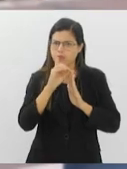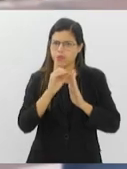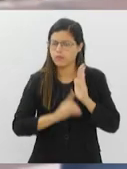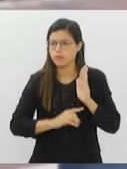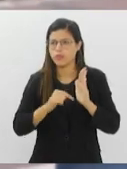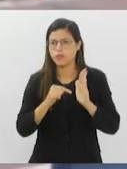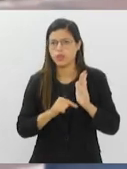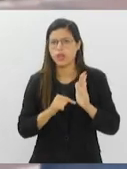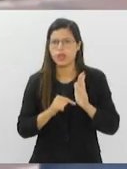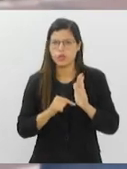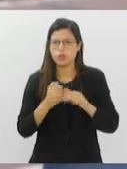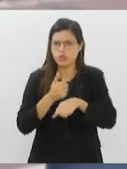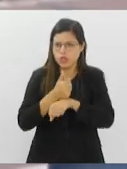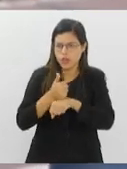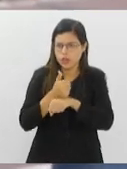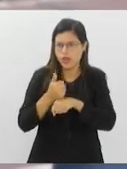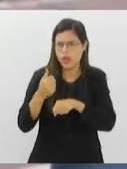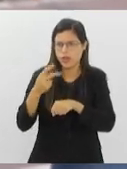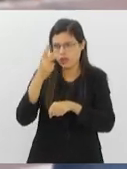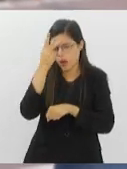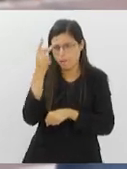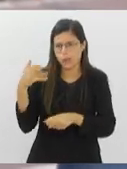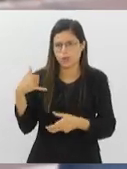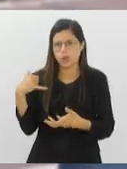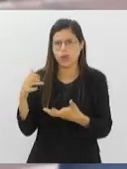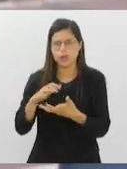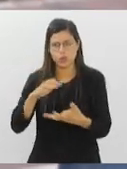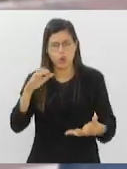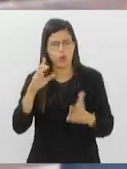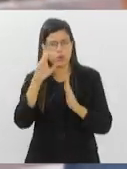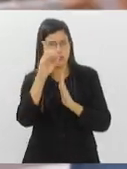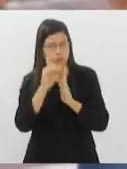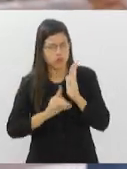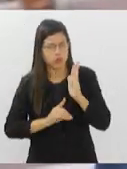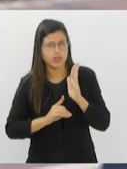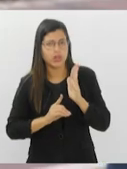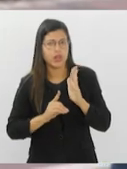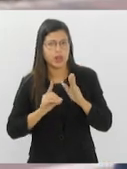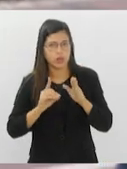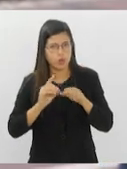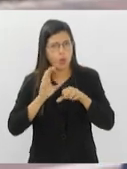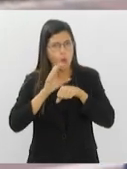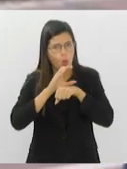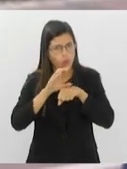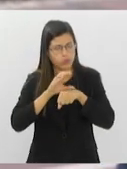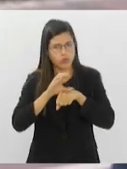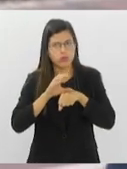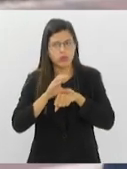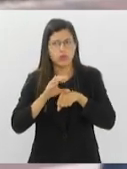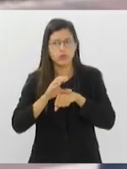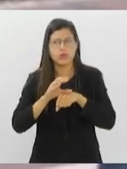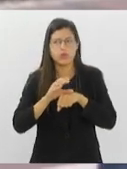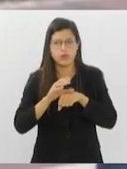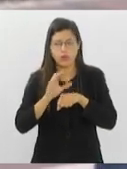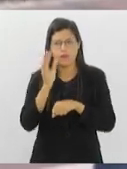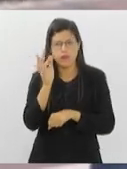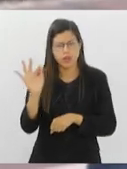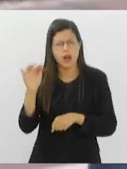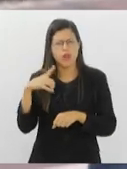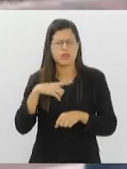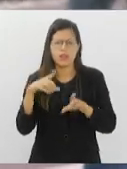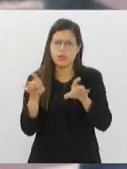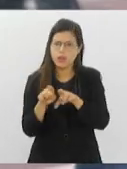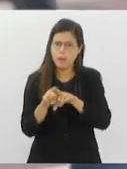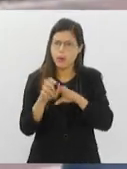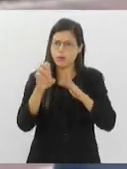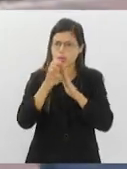pessoa idosa. Então, é um direito amplamente aí, constituído, além da Constituição Federal, a gente tem um estatuto próprio,